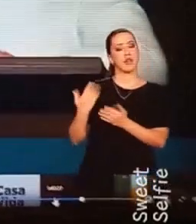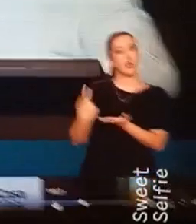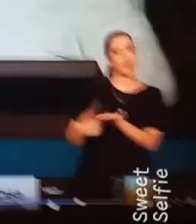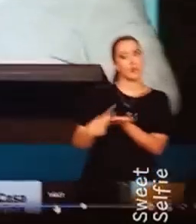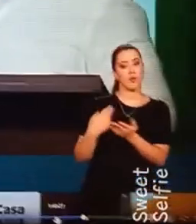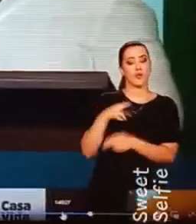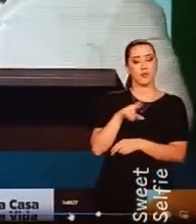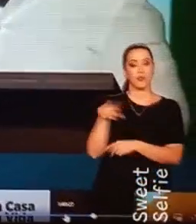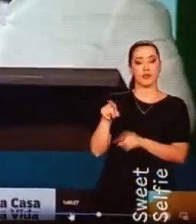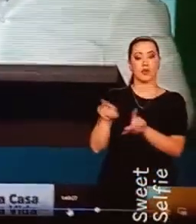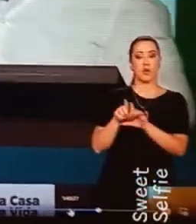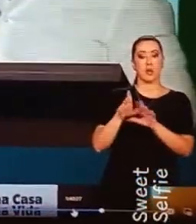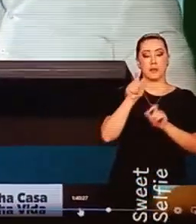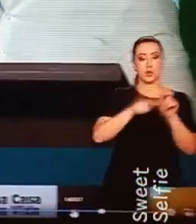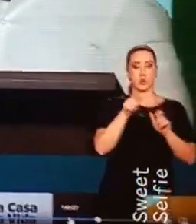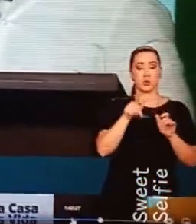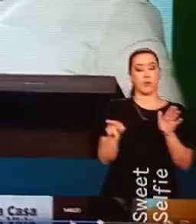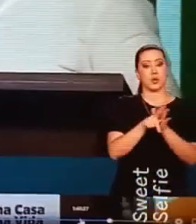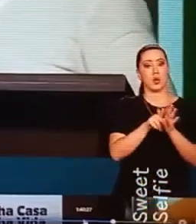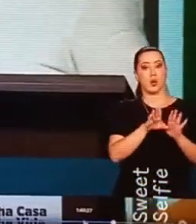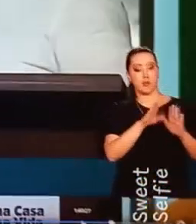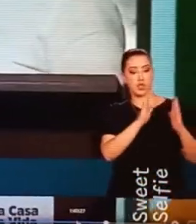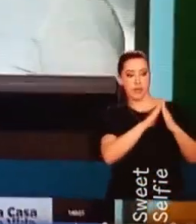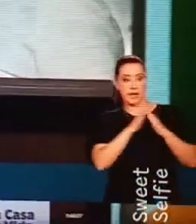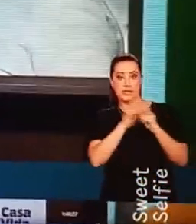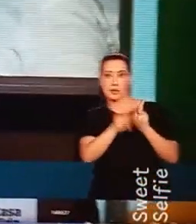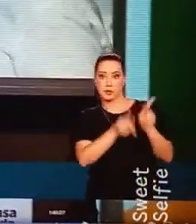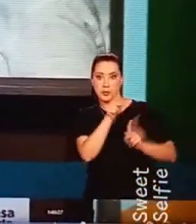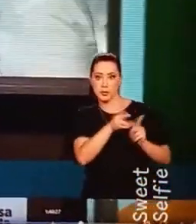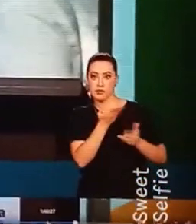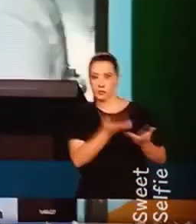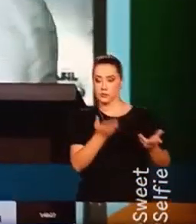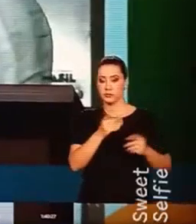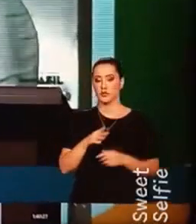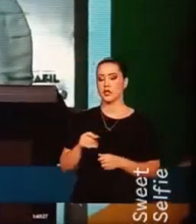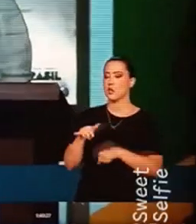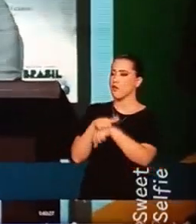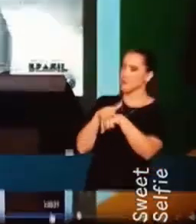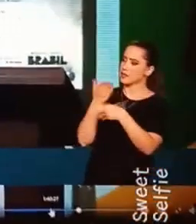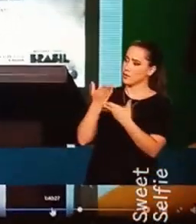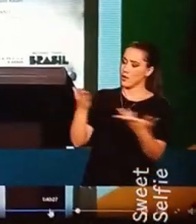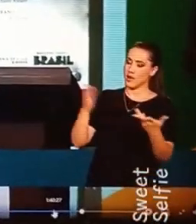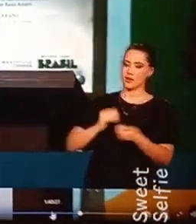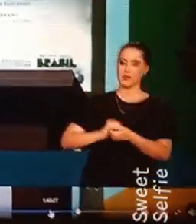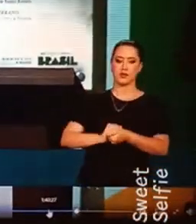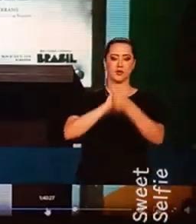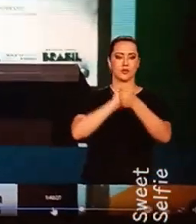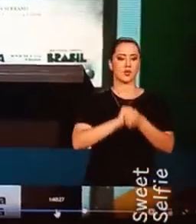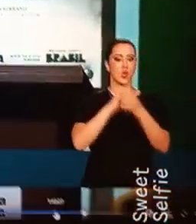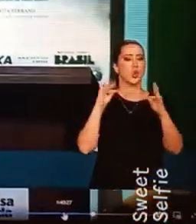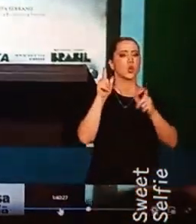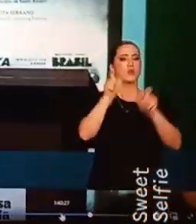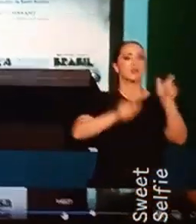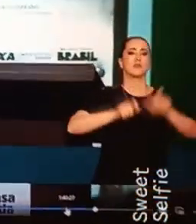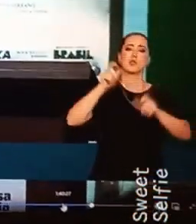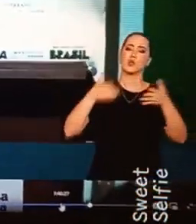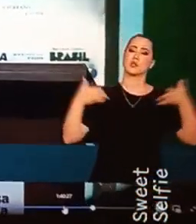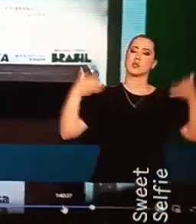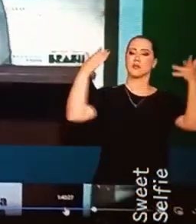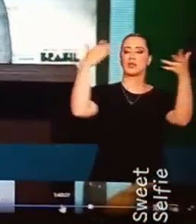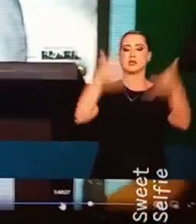e falando com ela, eu estou cumprimentando todas as pessoas que participam do movimento de moradia pelo